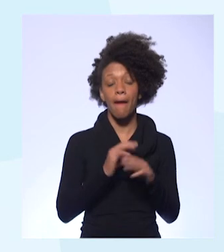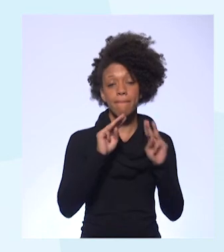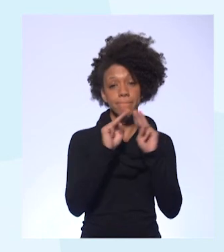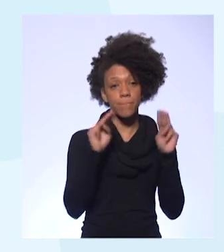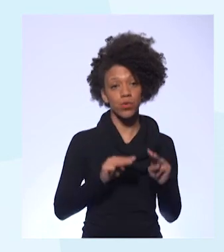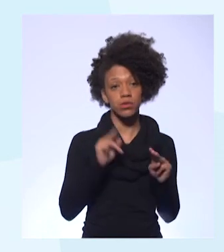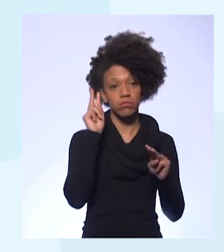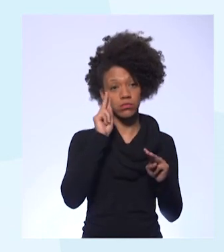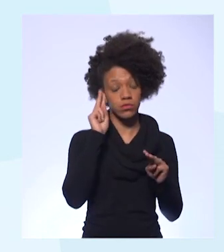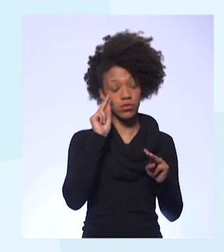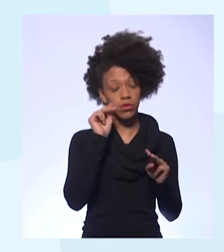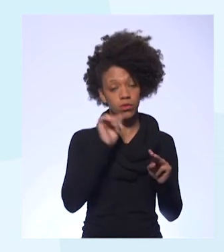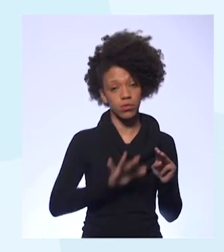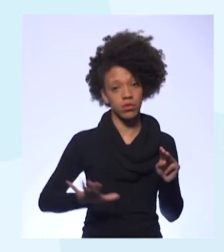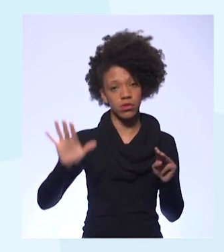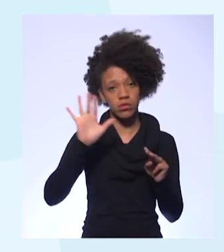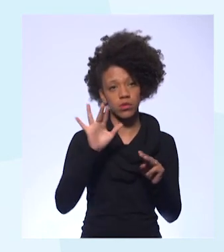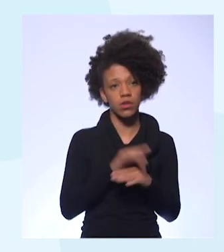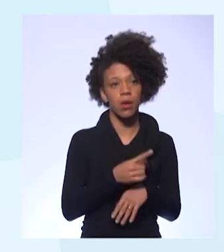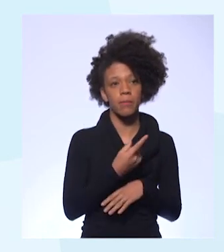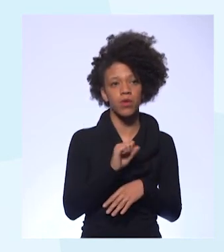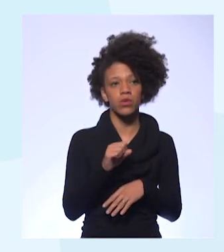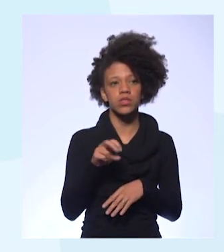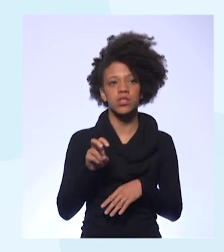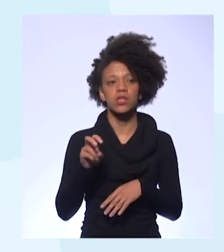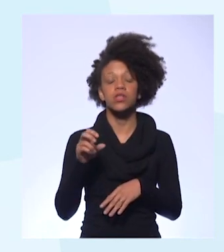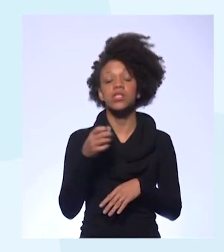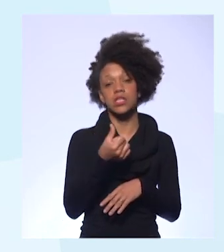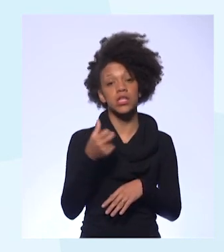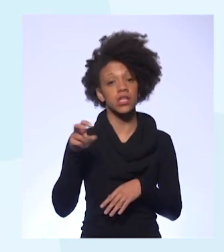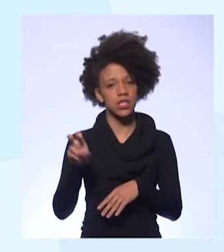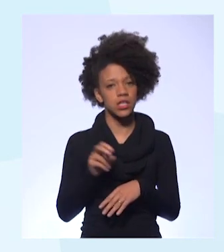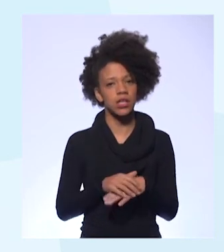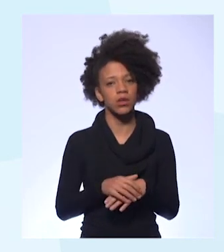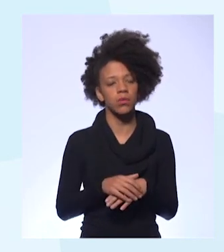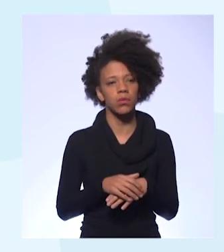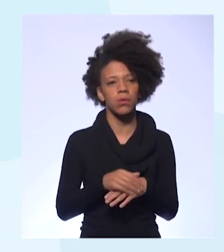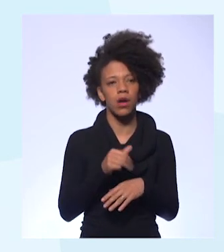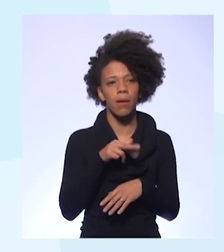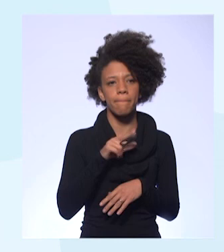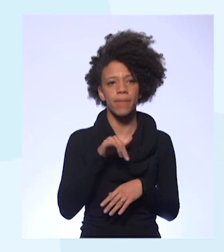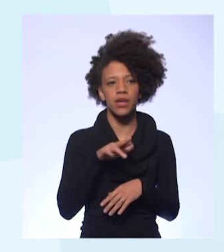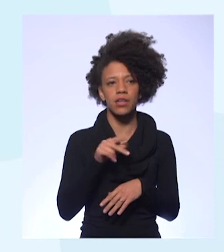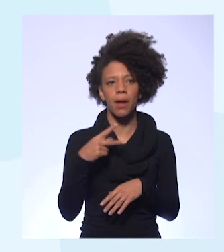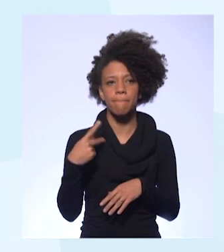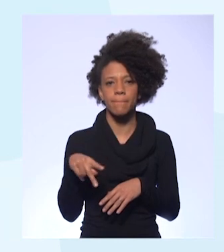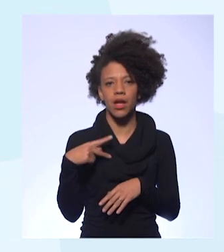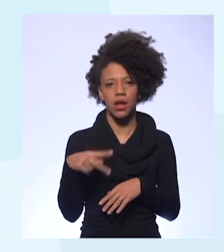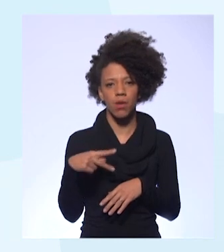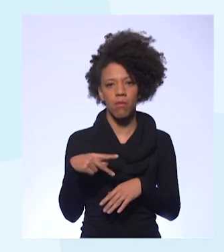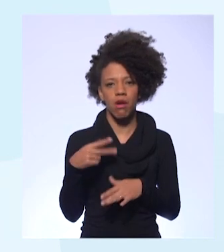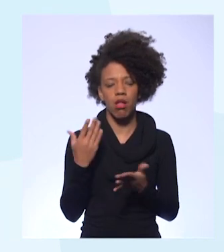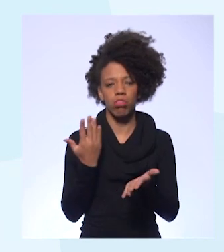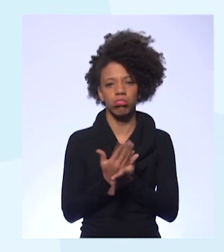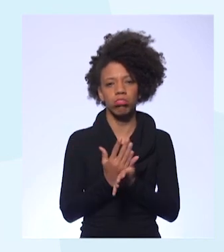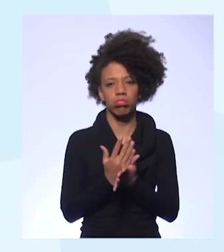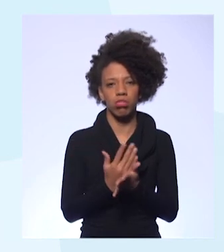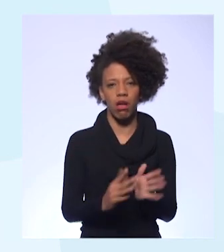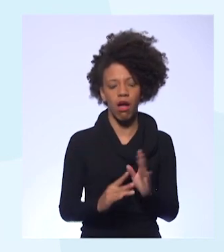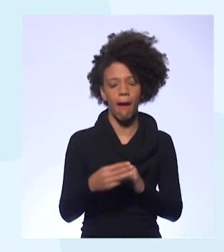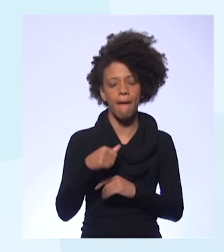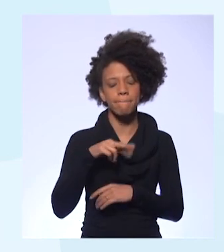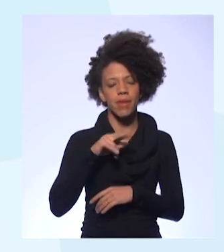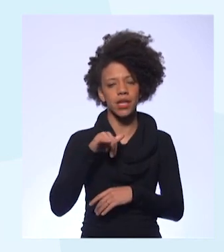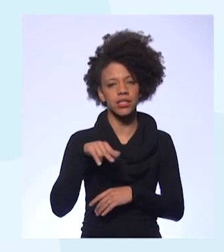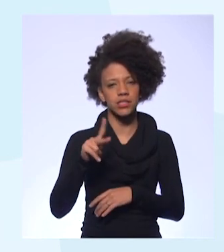Histórico Nacional foi em junho de 1865 a Maria Paraguai ela foi derrotada pela marinha